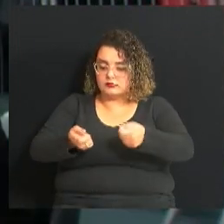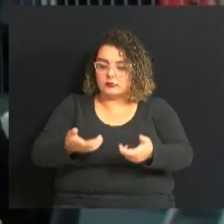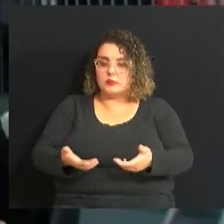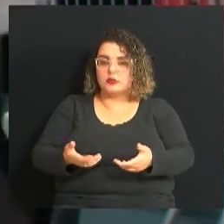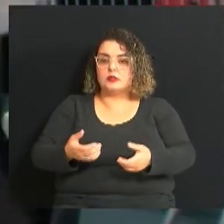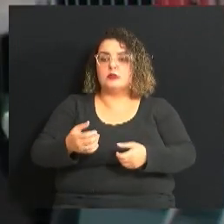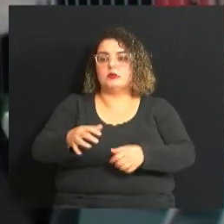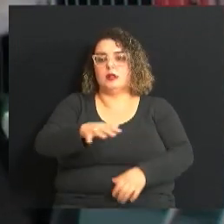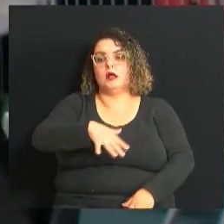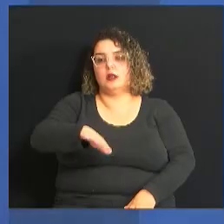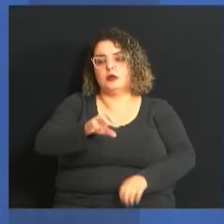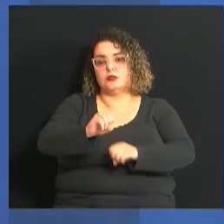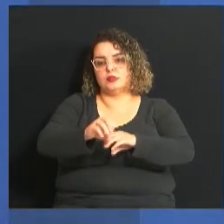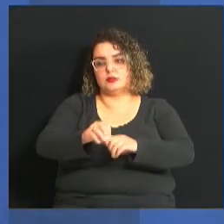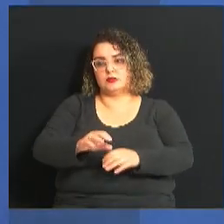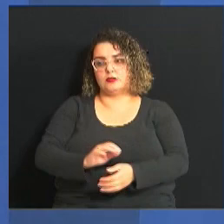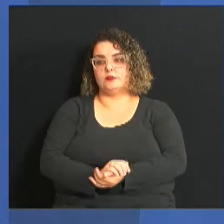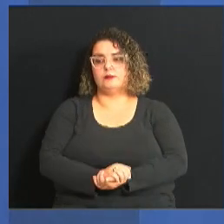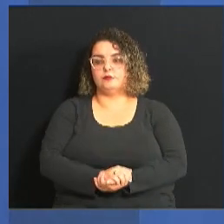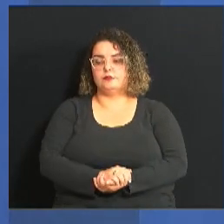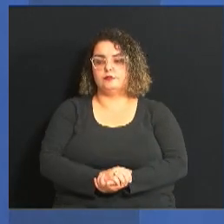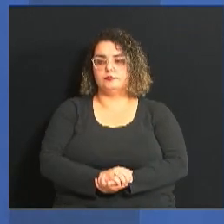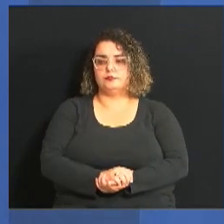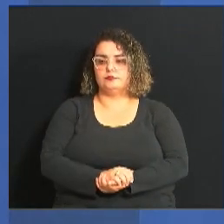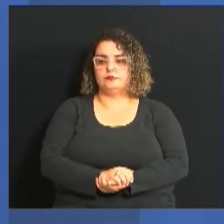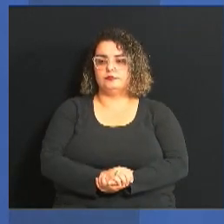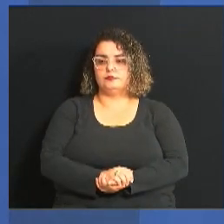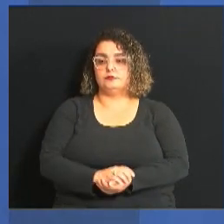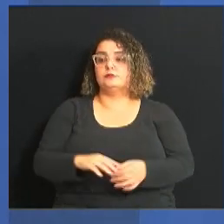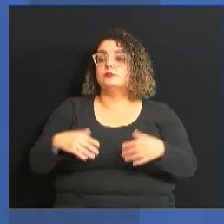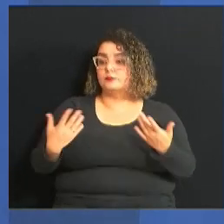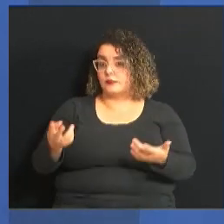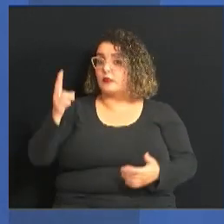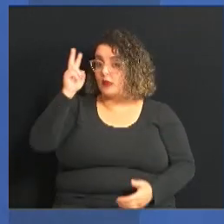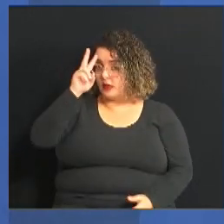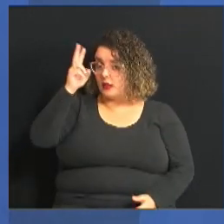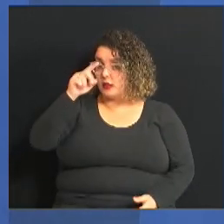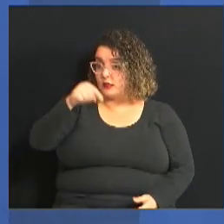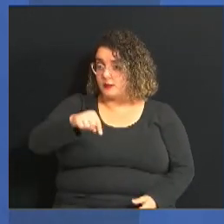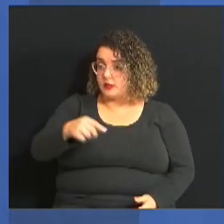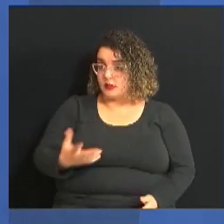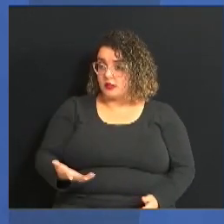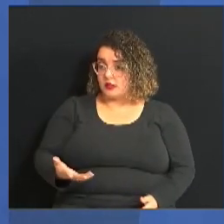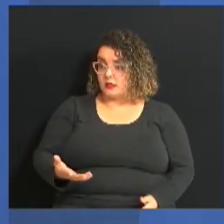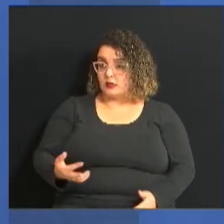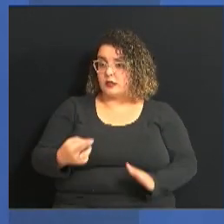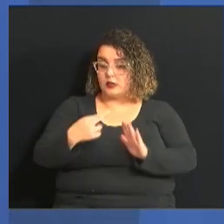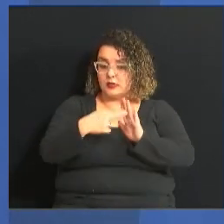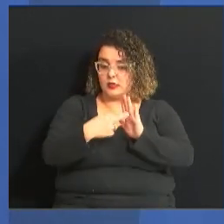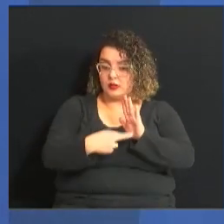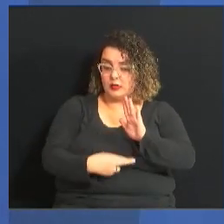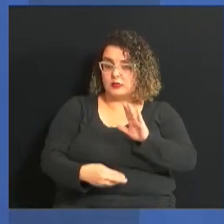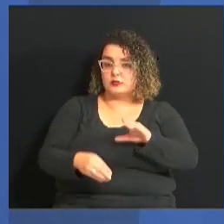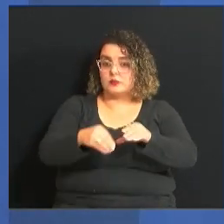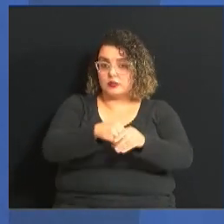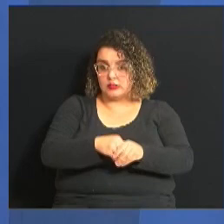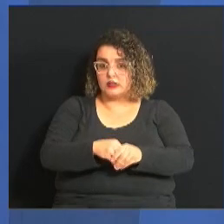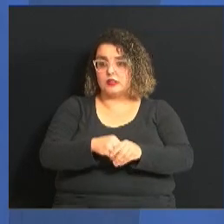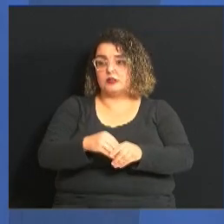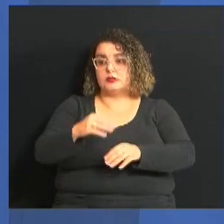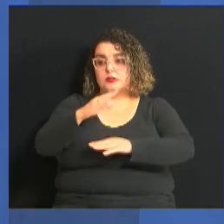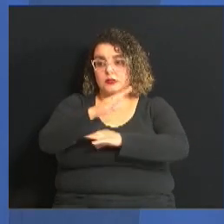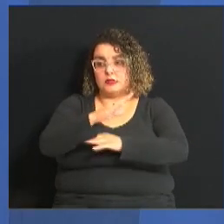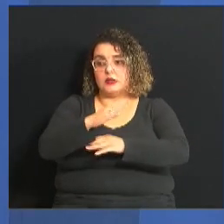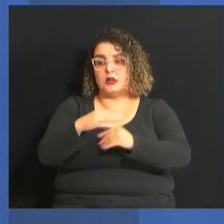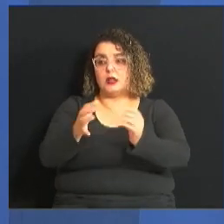Educação de Campinas Oi e a gente lembra aqui que de acordo com o regimento interno da câmara compete